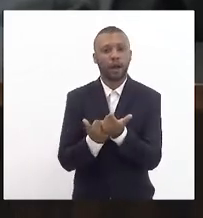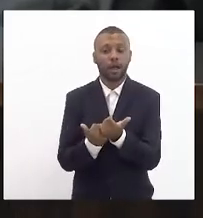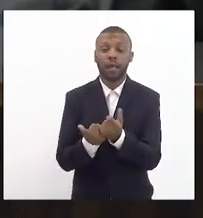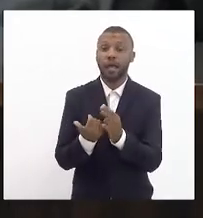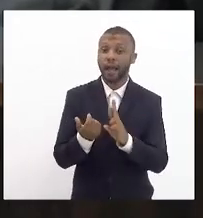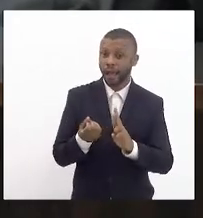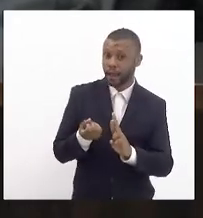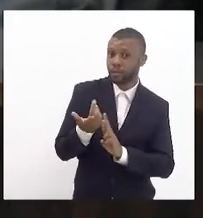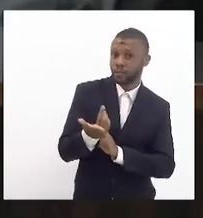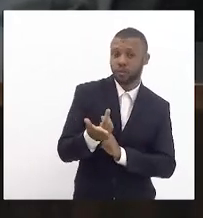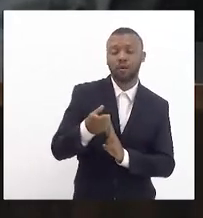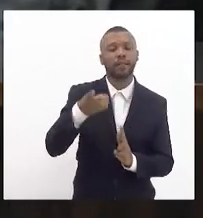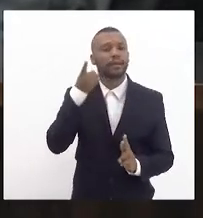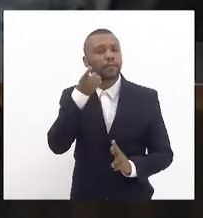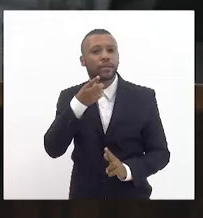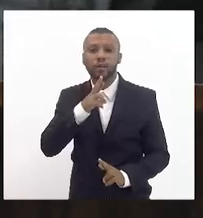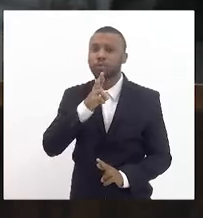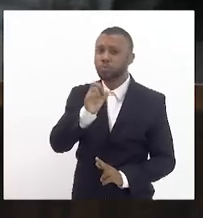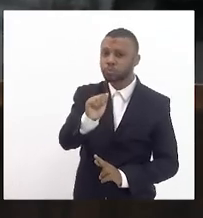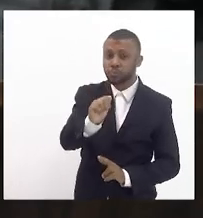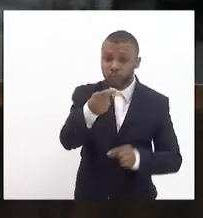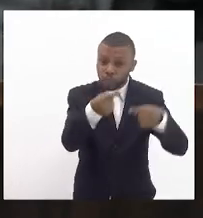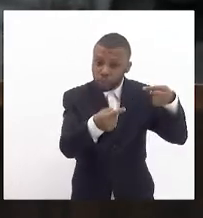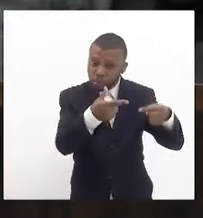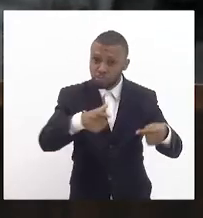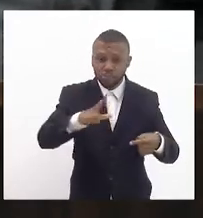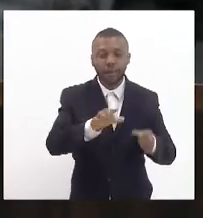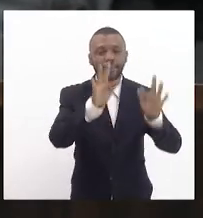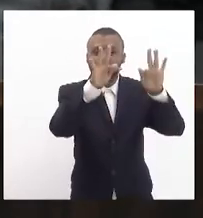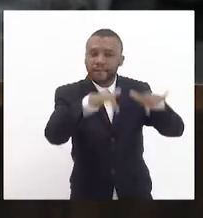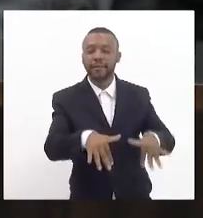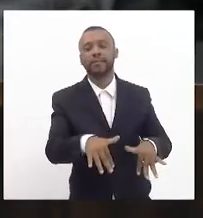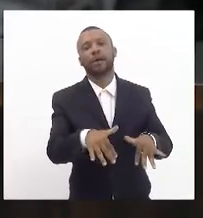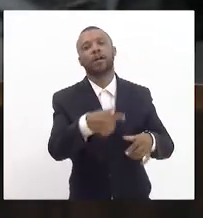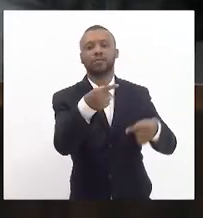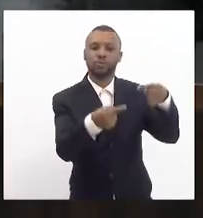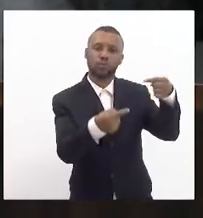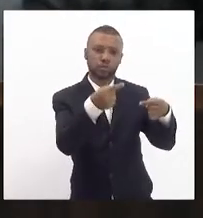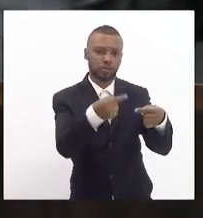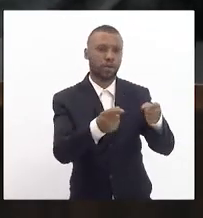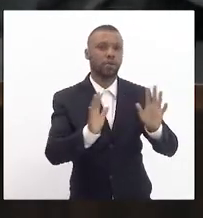Amorim. Em discussão. Não havendo quem queira discutir, encerrada a discussão.